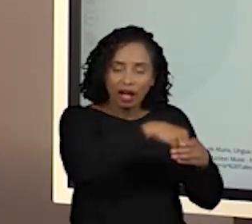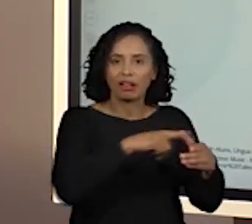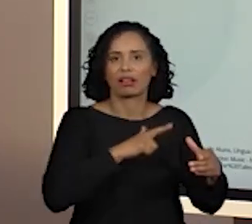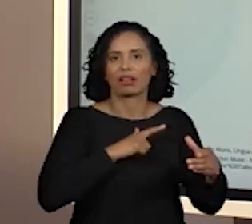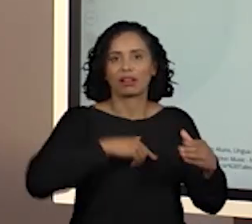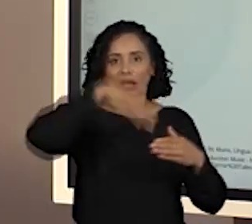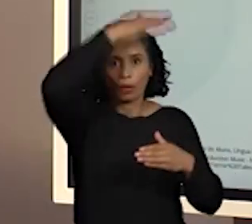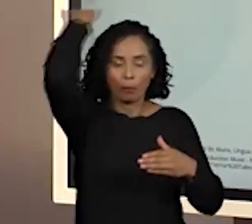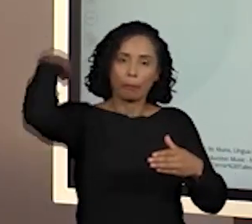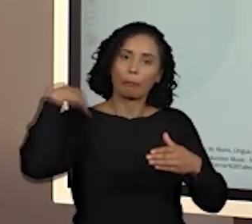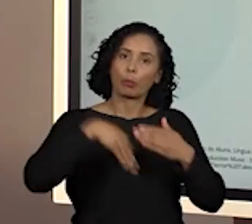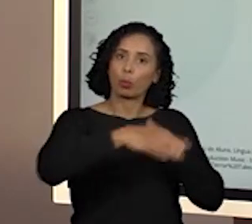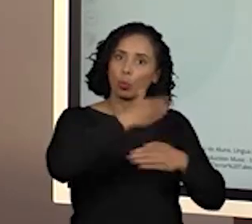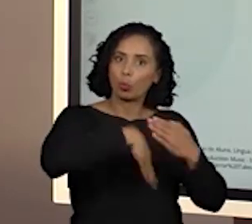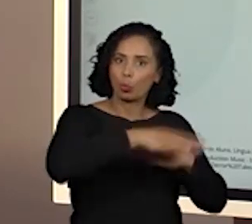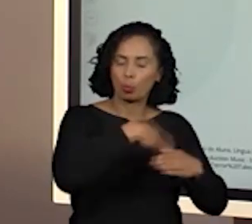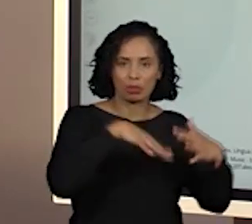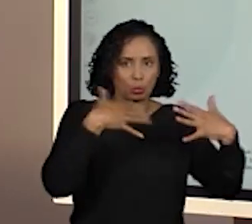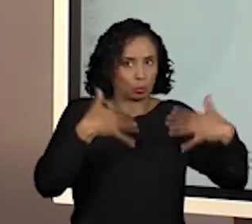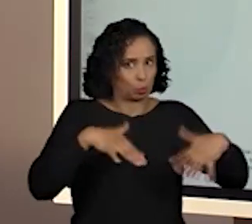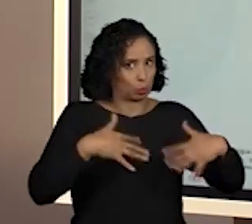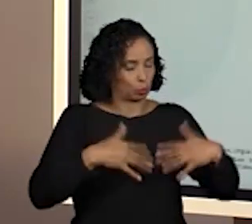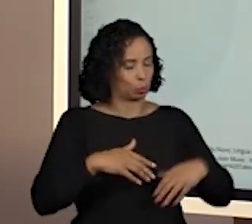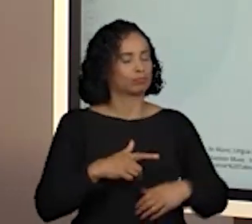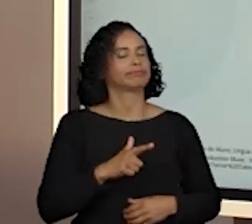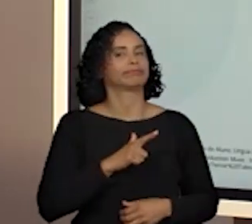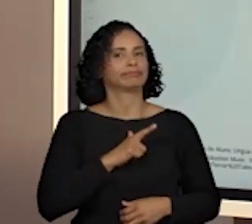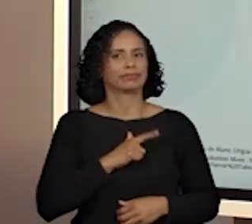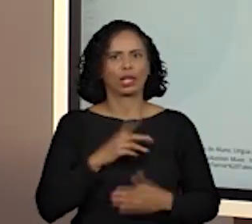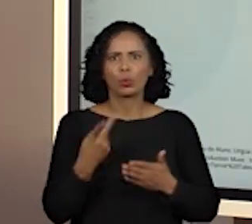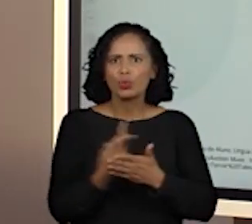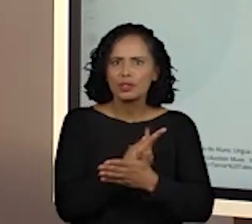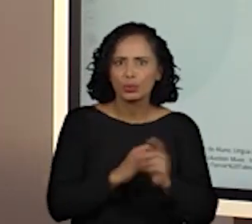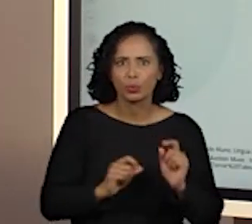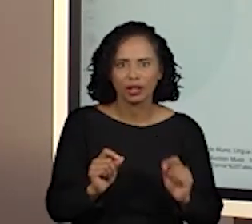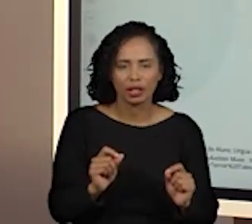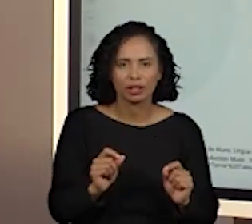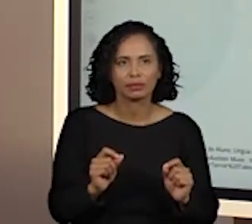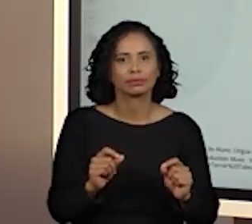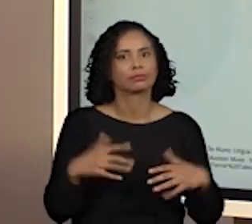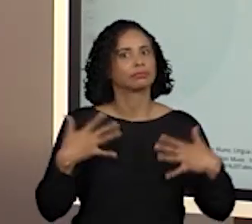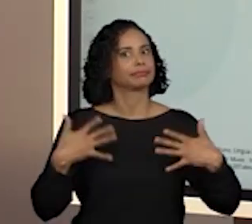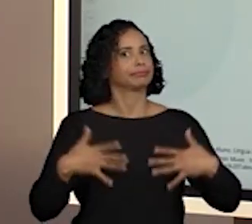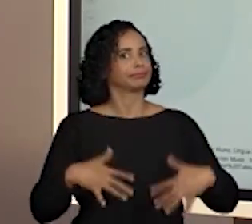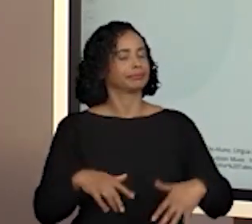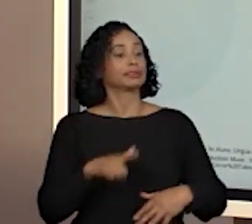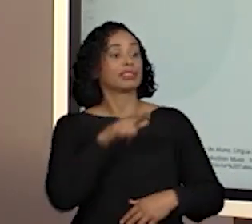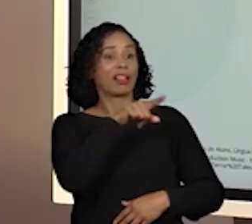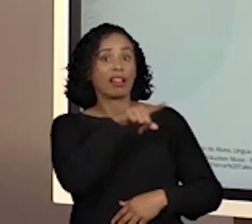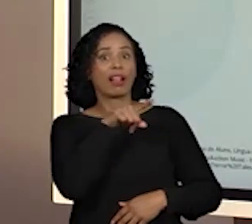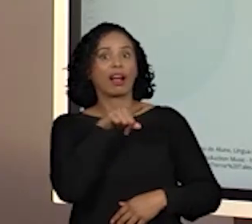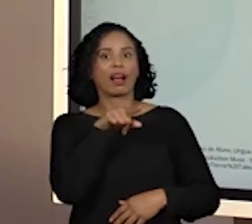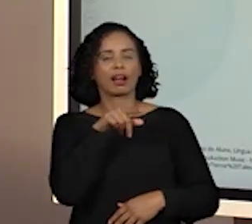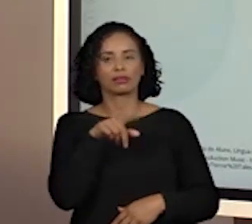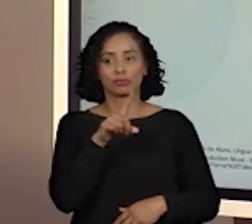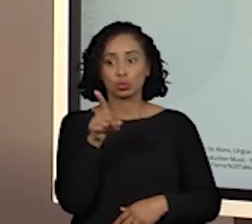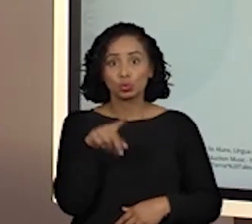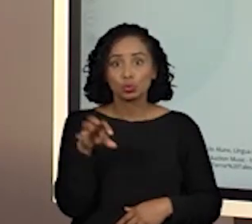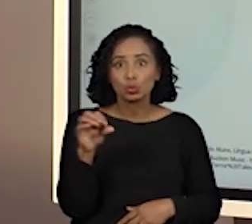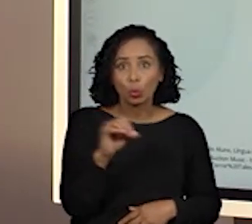mais antiga da cidade. E o que aconteceu que tornou este zoológico